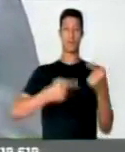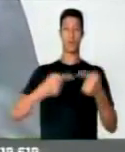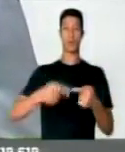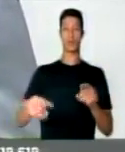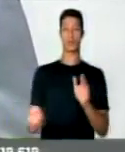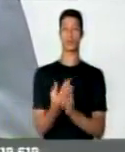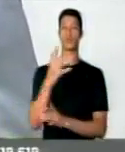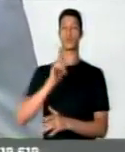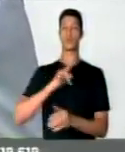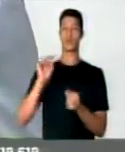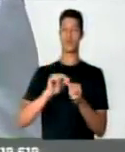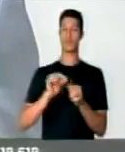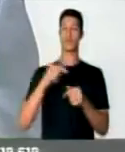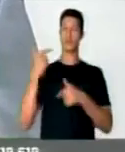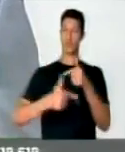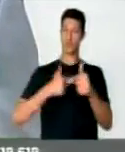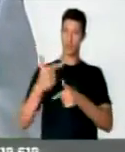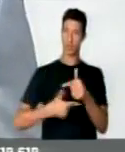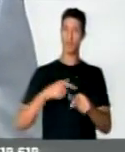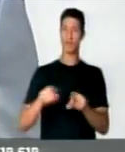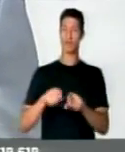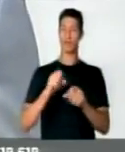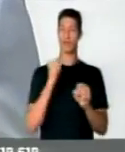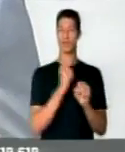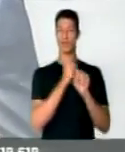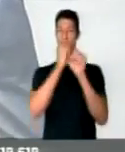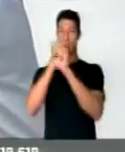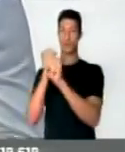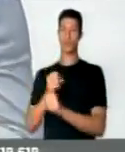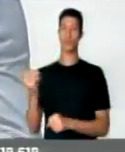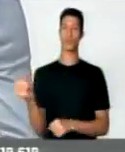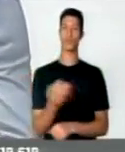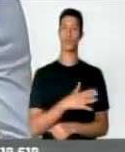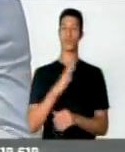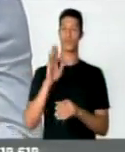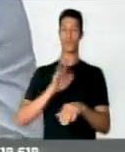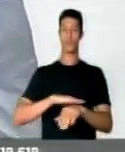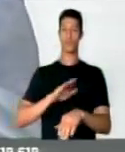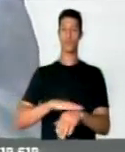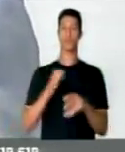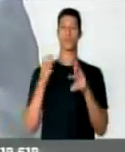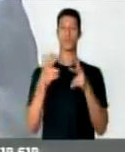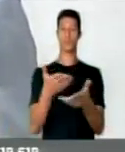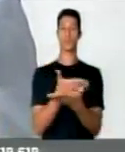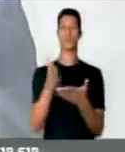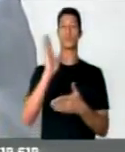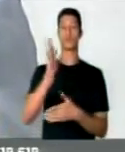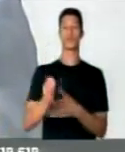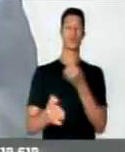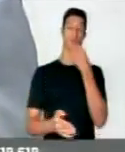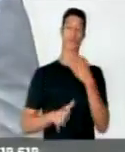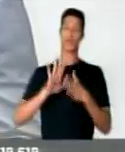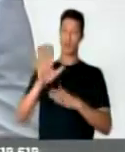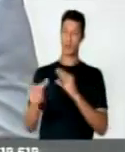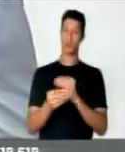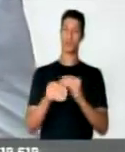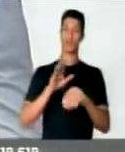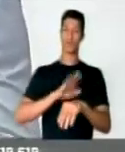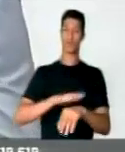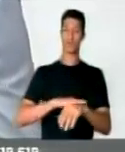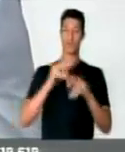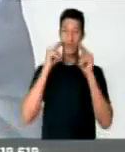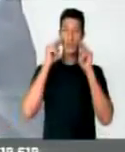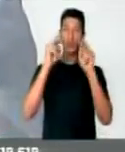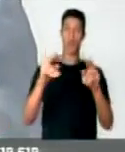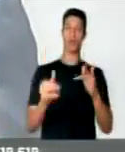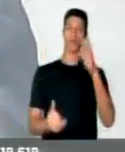nova geração que tem feito um grande trabalho e tem construído um novo momento, como Vossa Excelência aqui tão bem colocou, um momento de